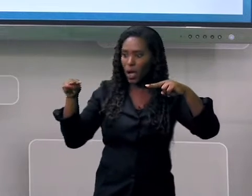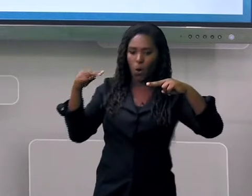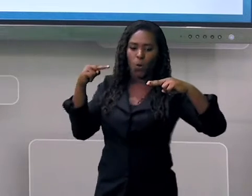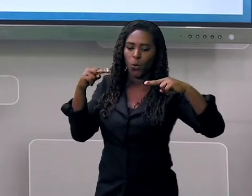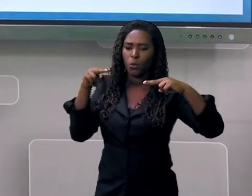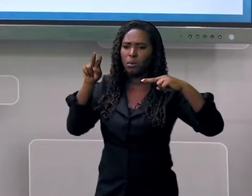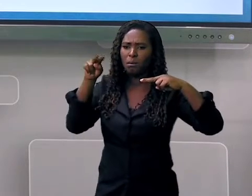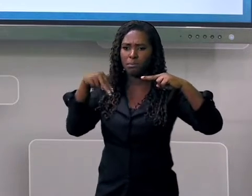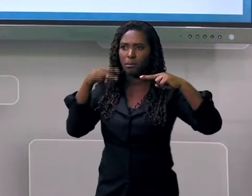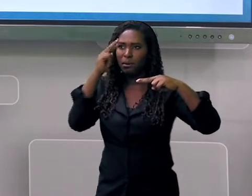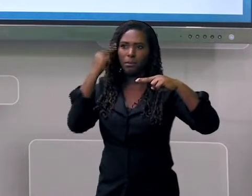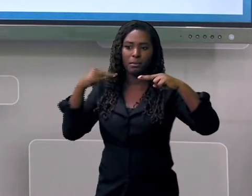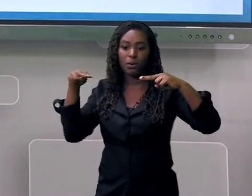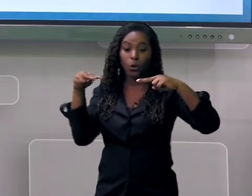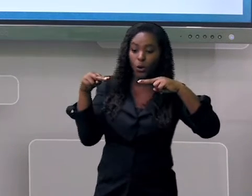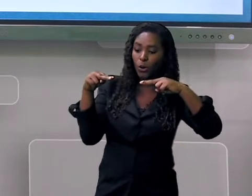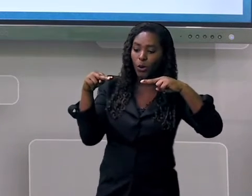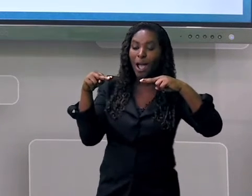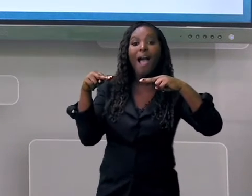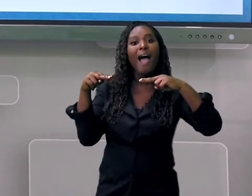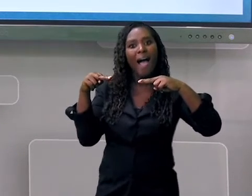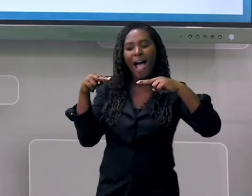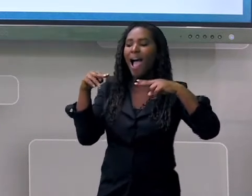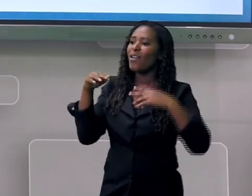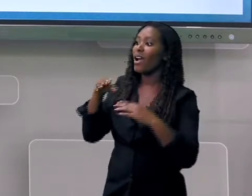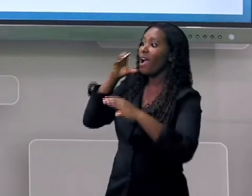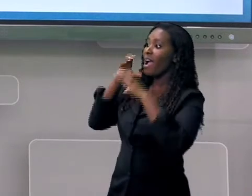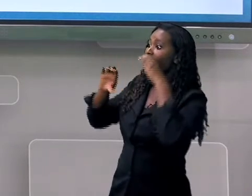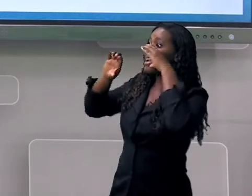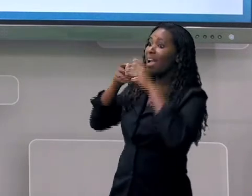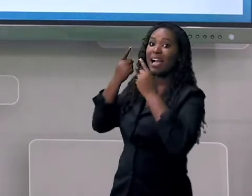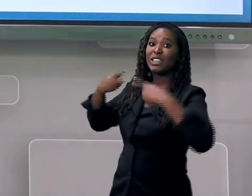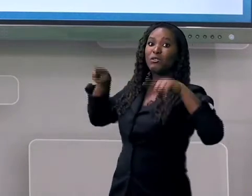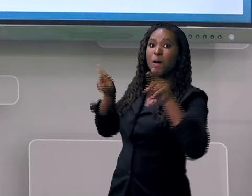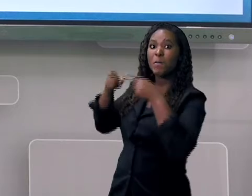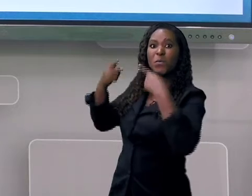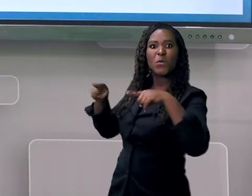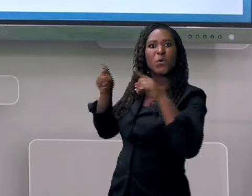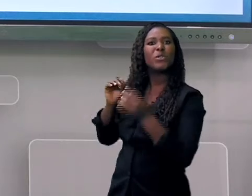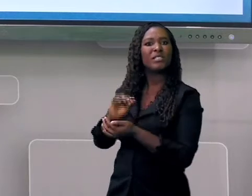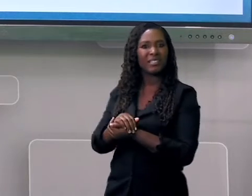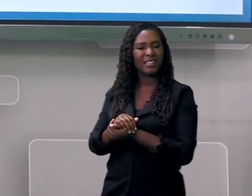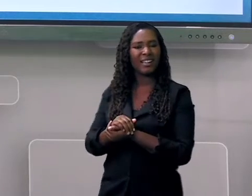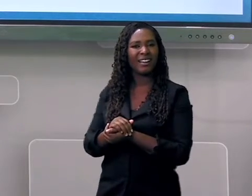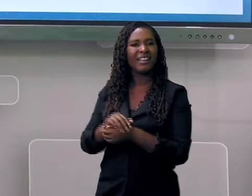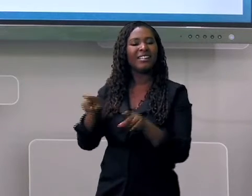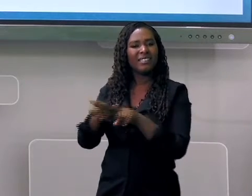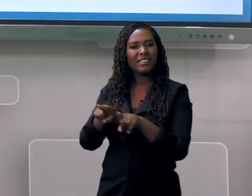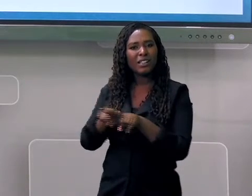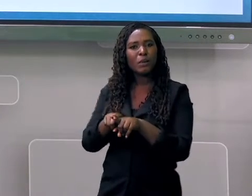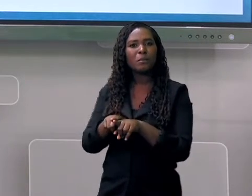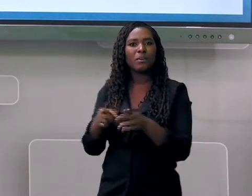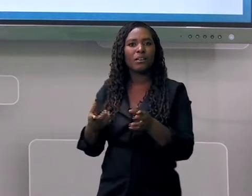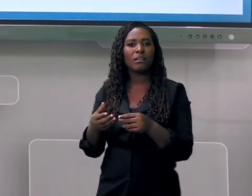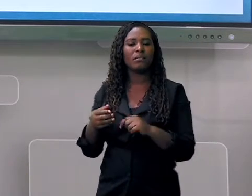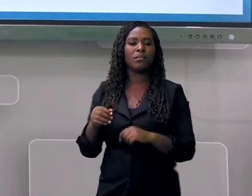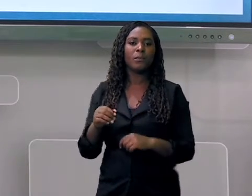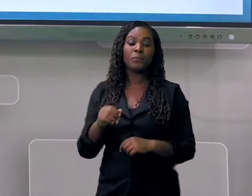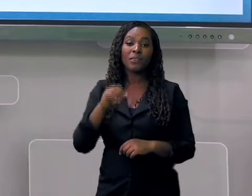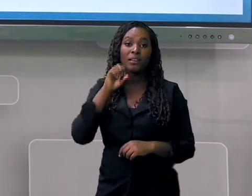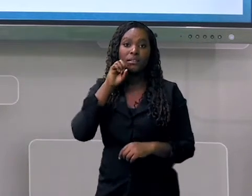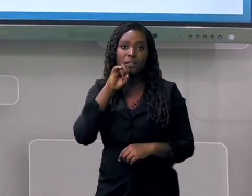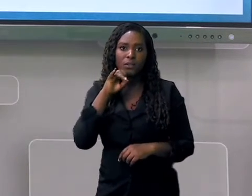favorito. Quando você for ensinar a imitar, peça para ela te olhar, bata palma e dê uma instrução simples,